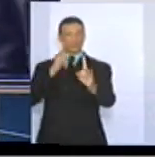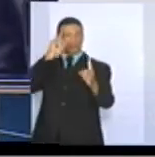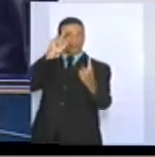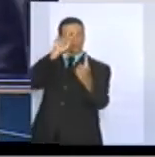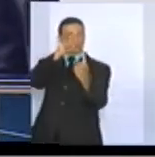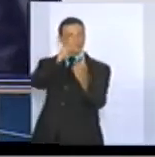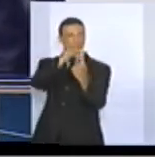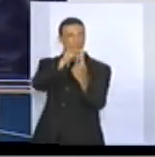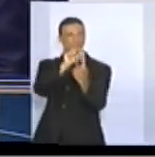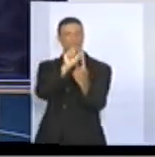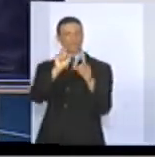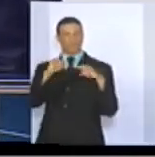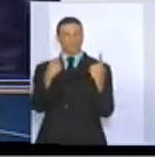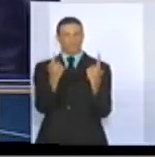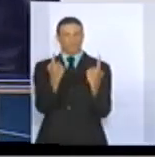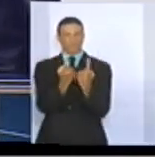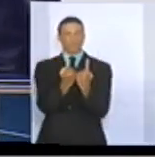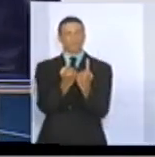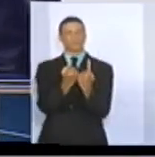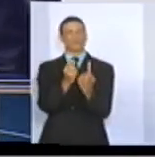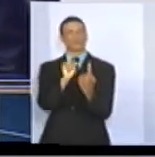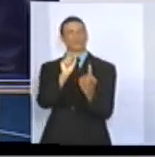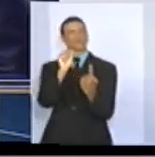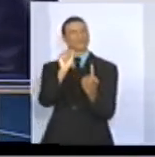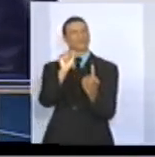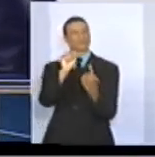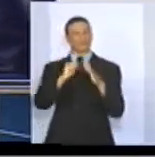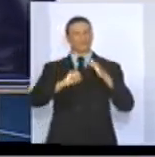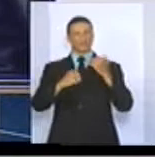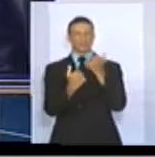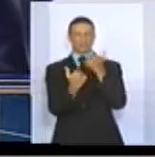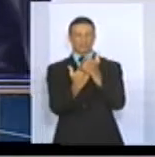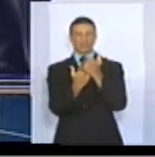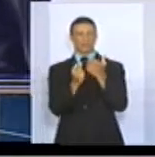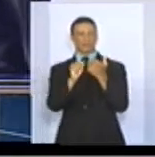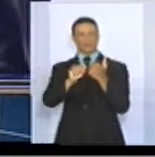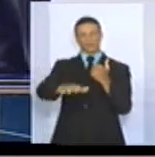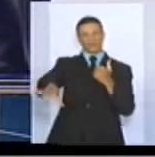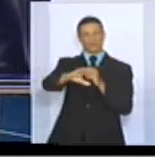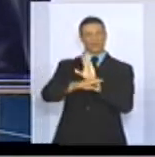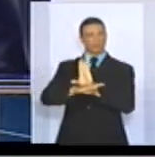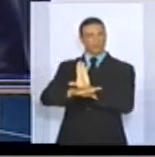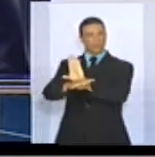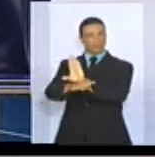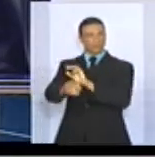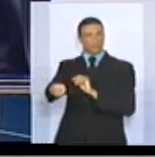audiência pública ele representa um novo instrumento